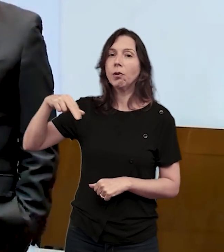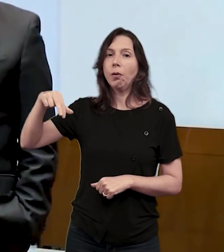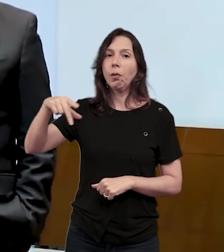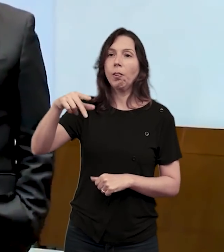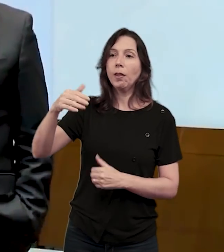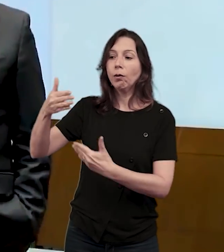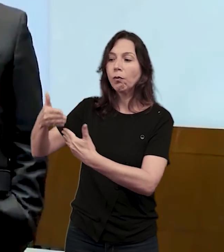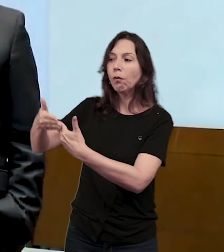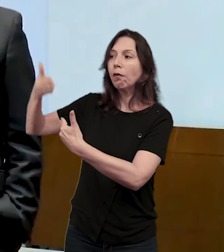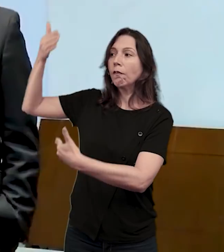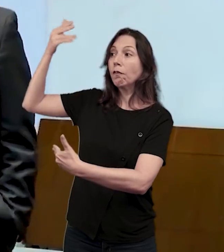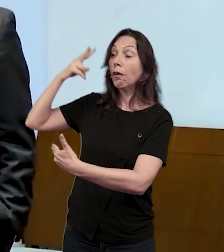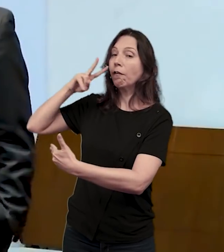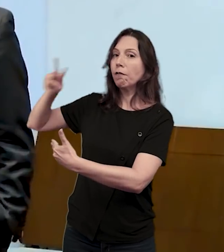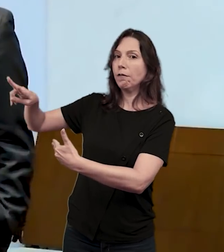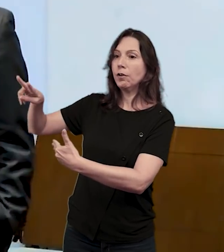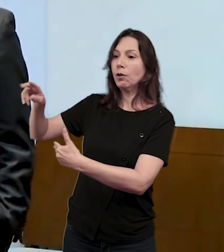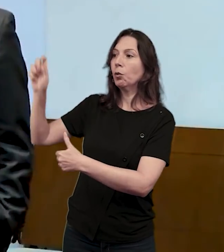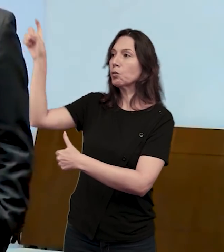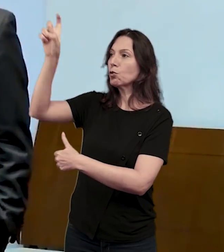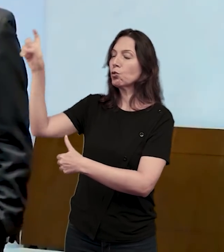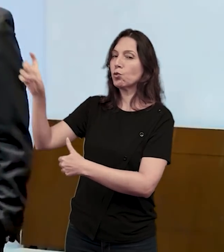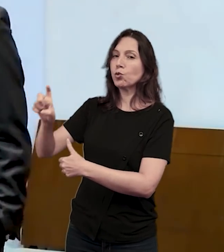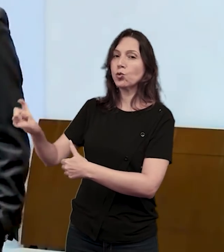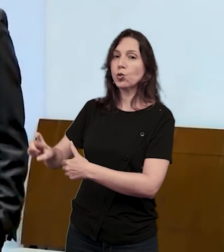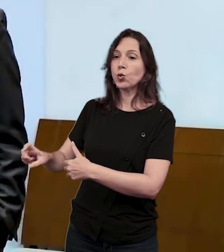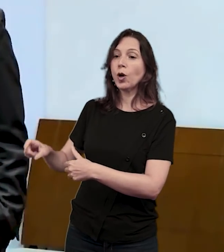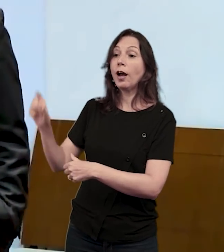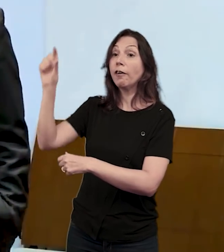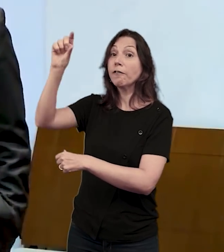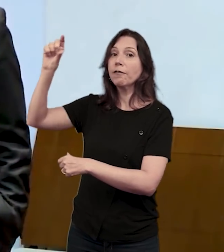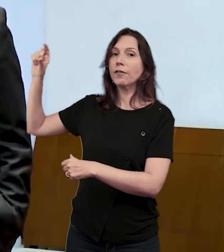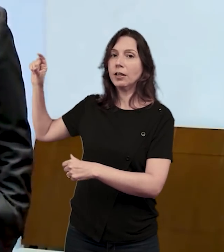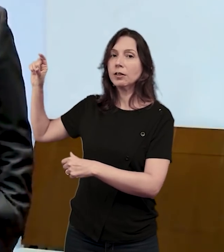vi uma pichação no muro. Cadê o prefeito?